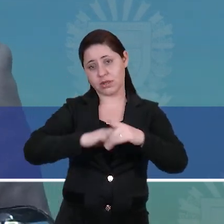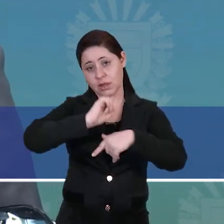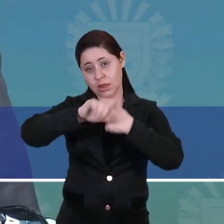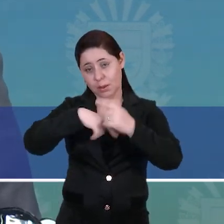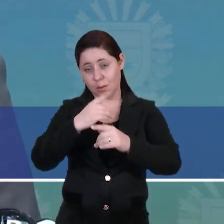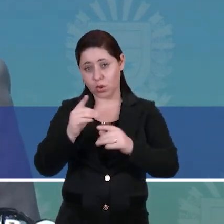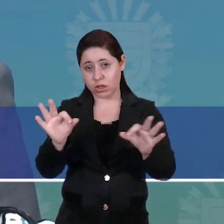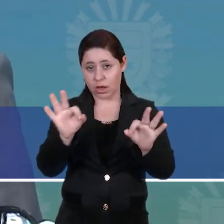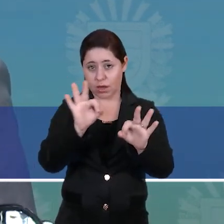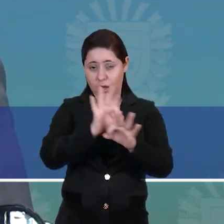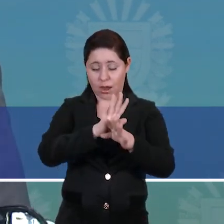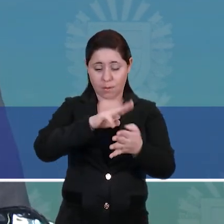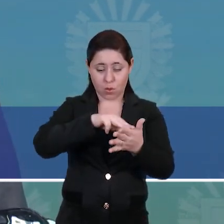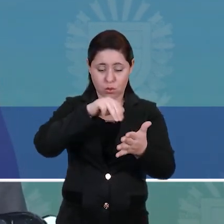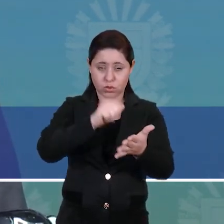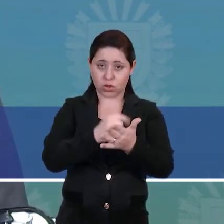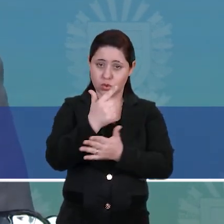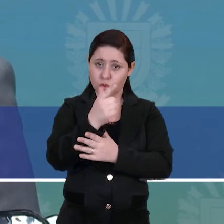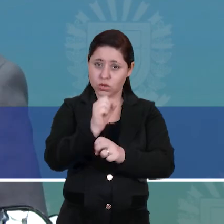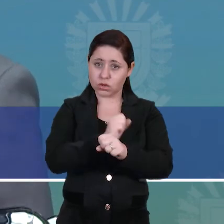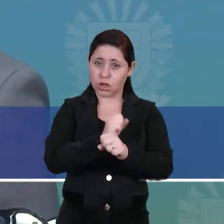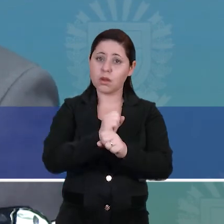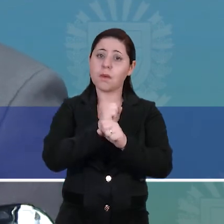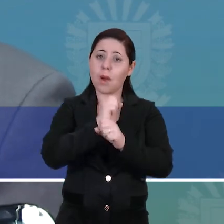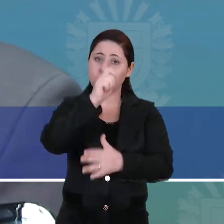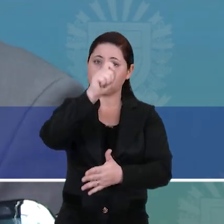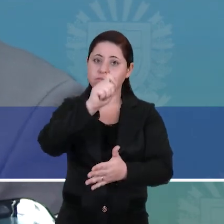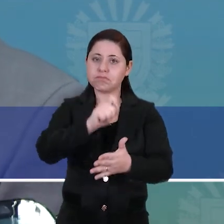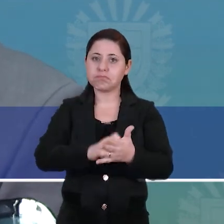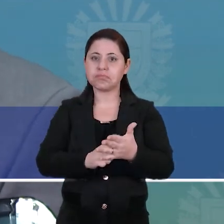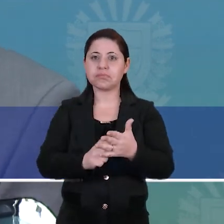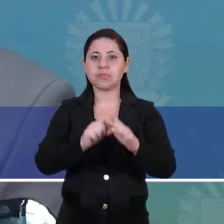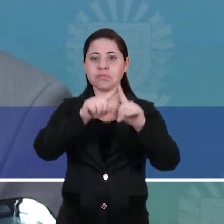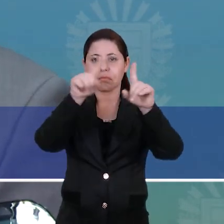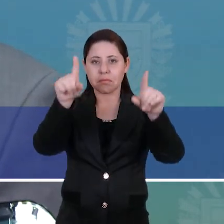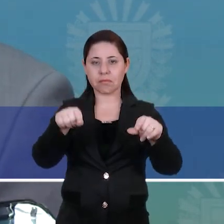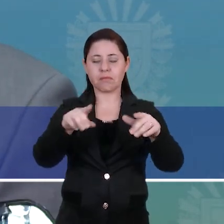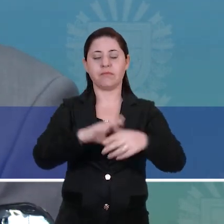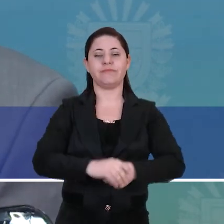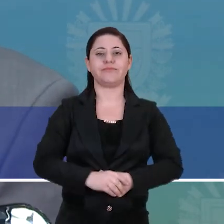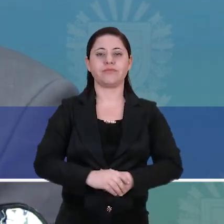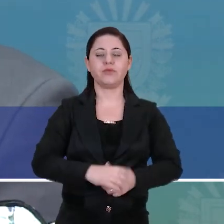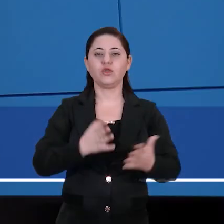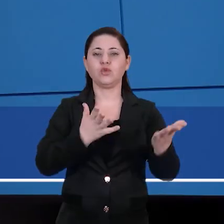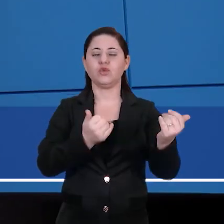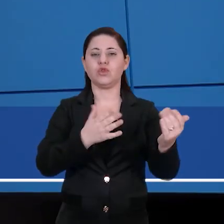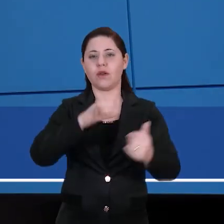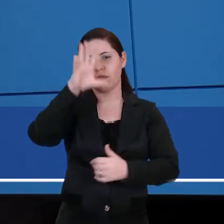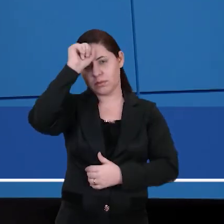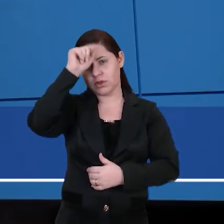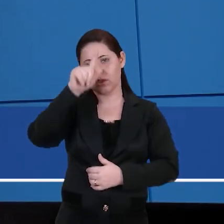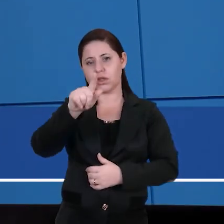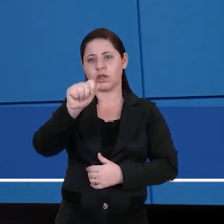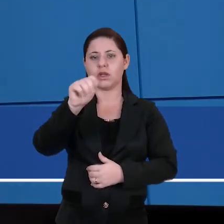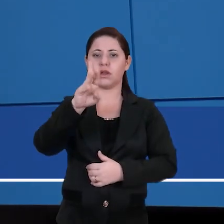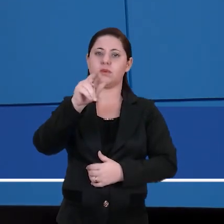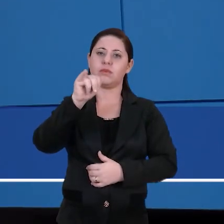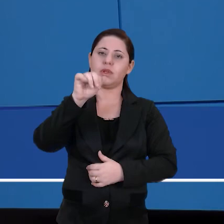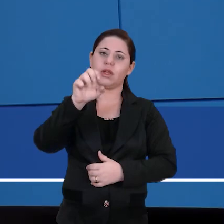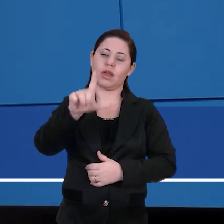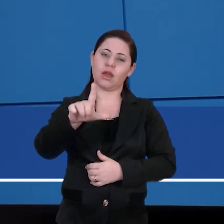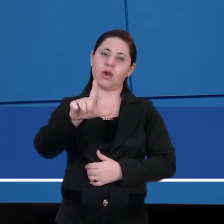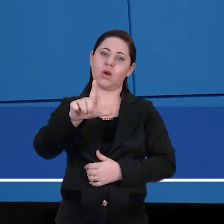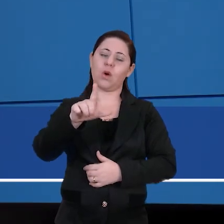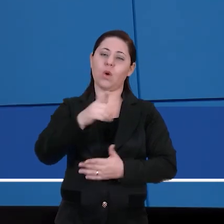e depois de terminar esse contrato, que é um contrato de 2 anos, eles poderem se efetivar no estabelecimento. O jovem aprendiz Gabriel